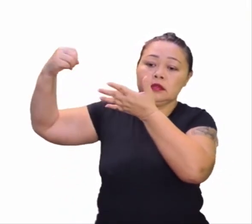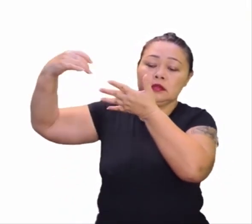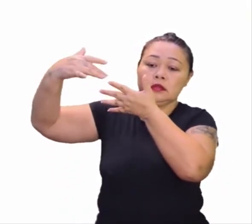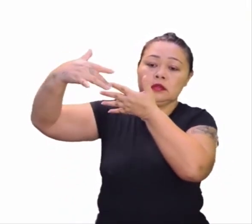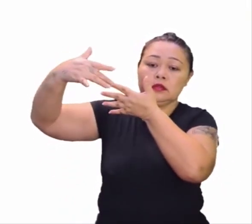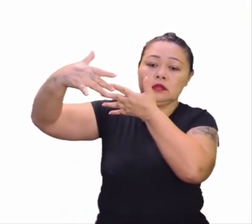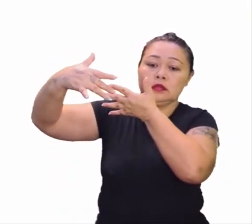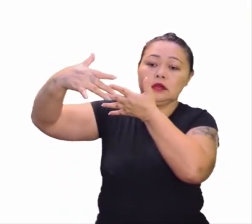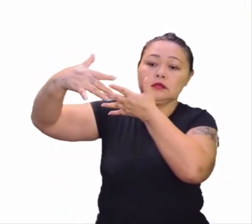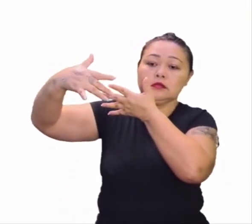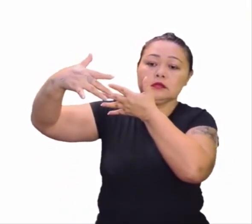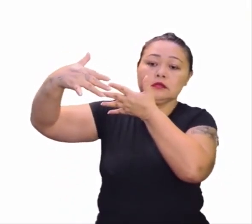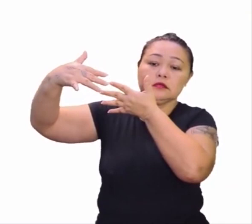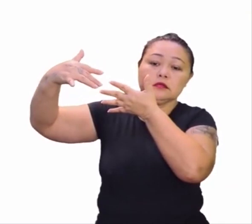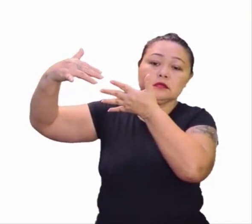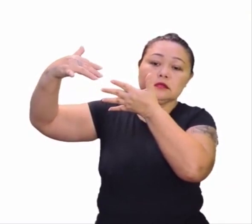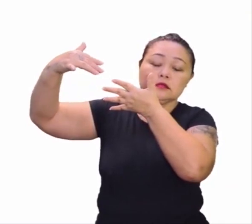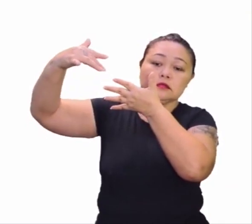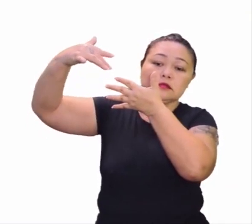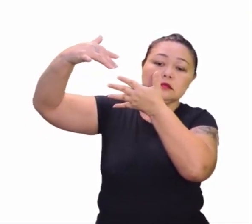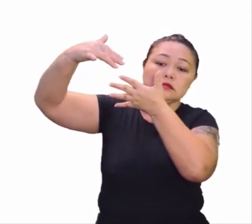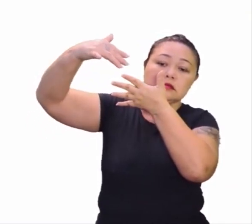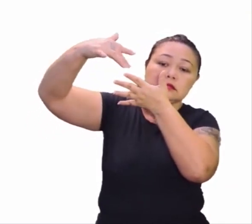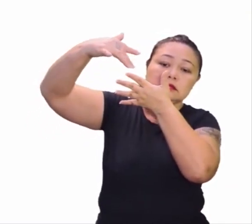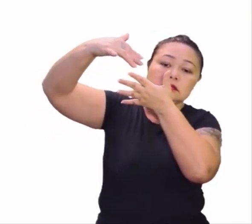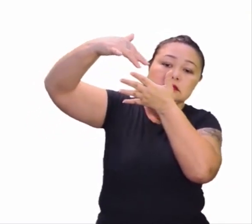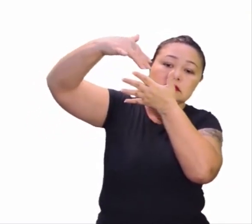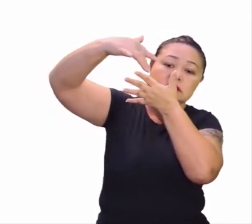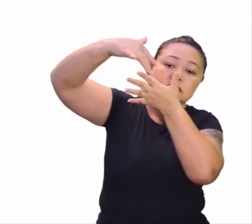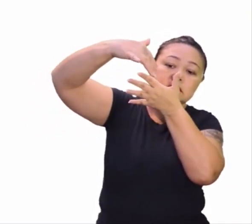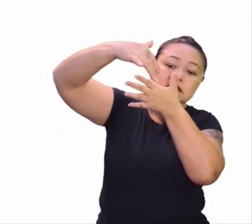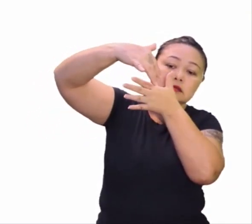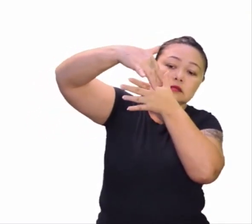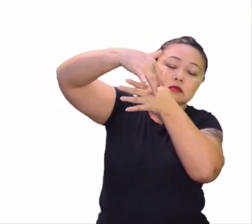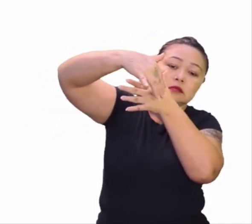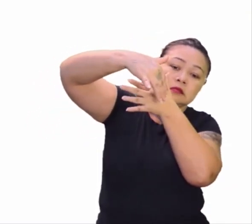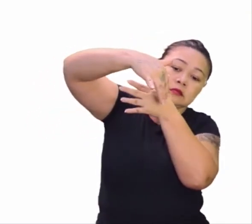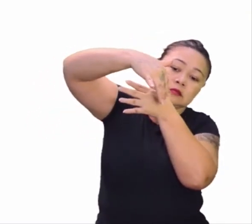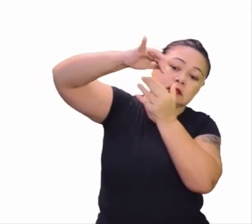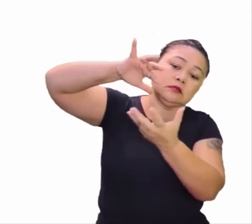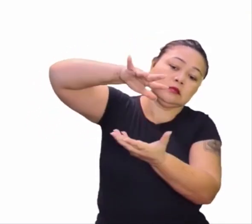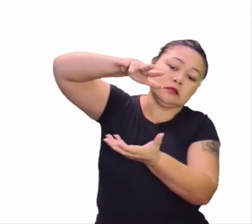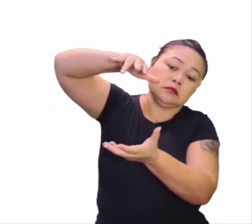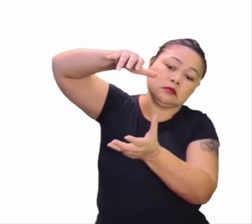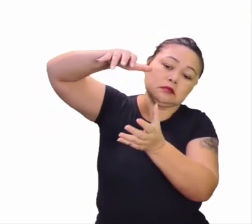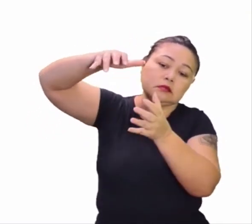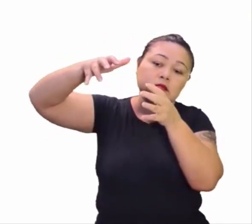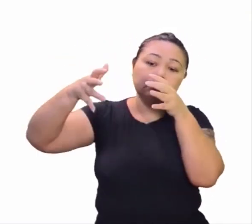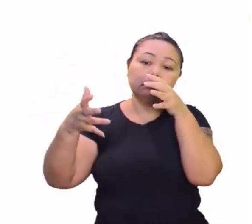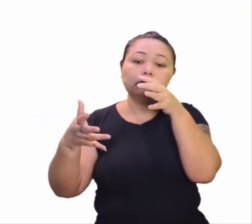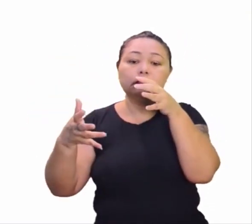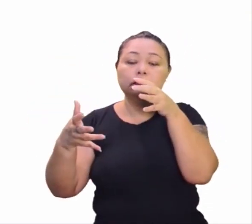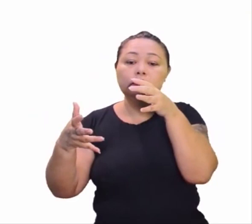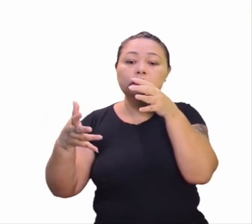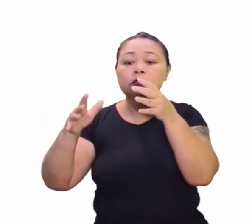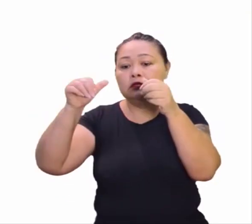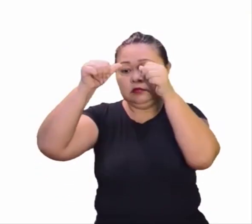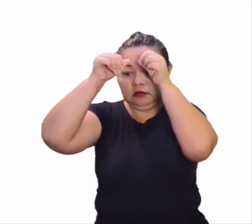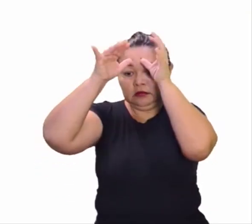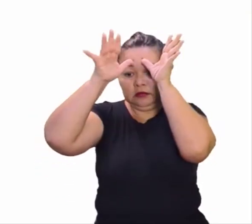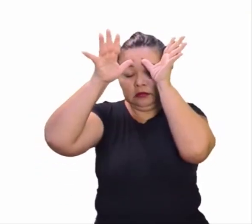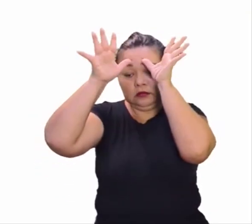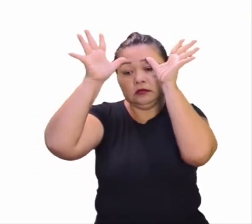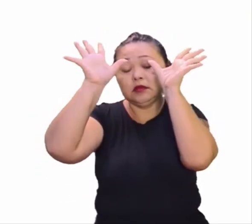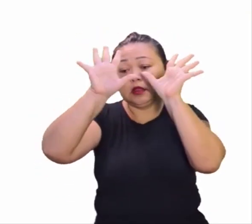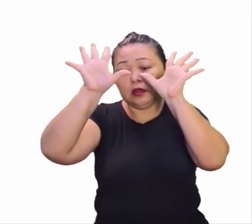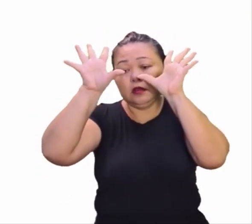aqui. Só que aqui ó, ainda está passando direto por causa dessa inclinação da Terra. Muito bem. E aqui no Acre ainda vai